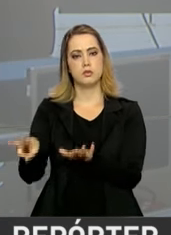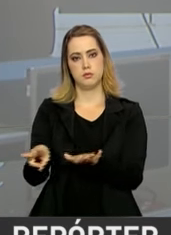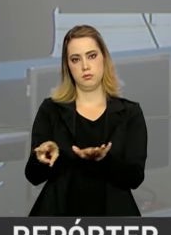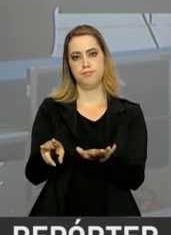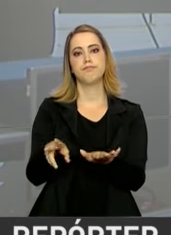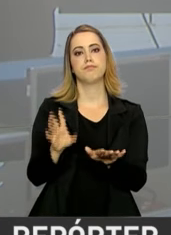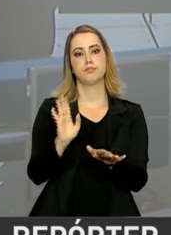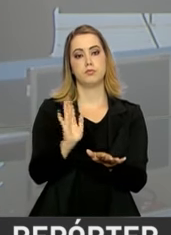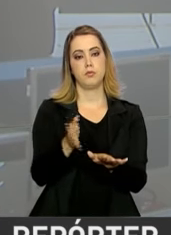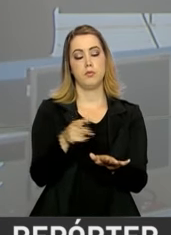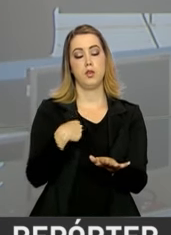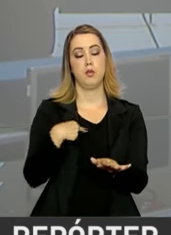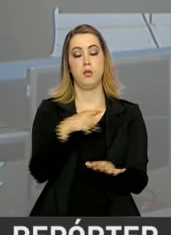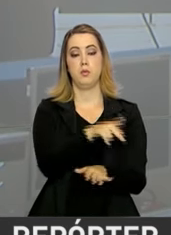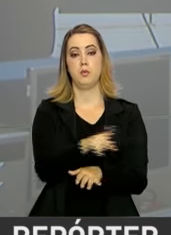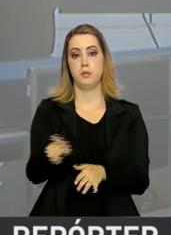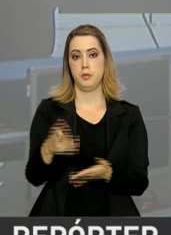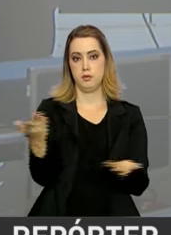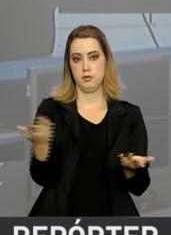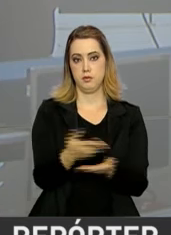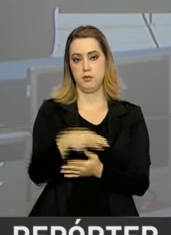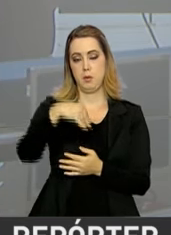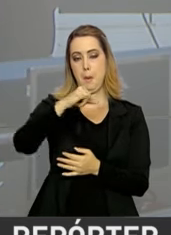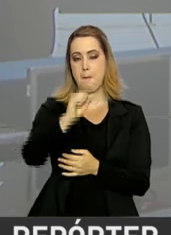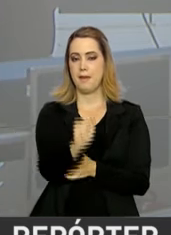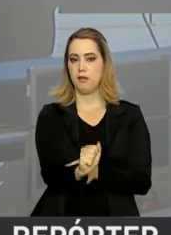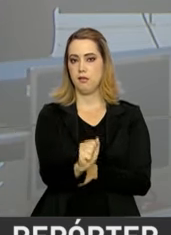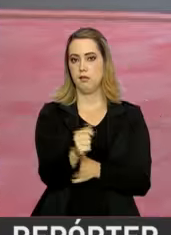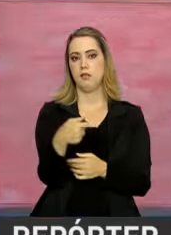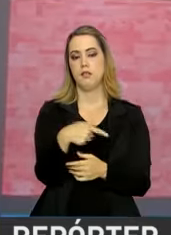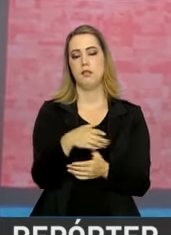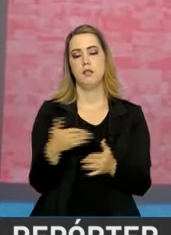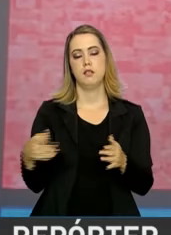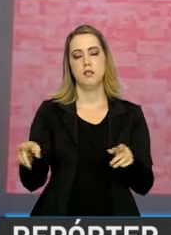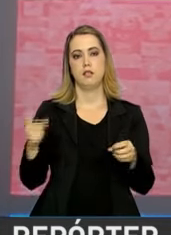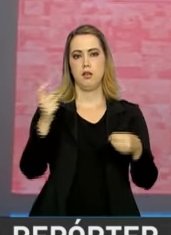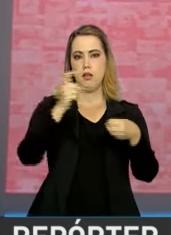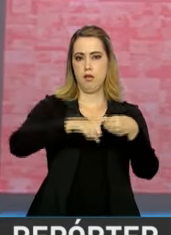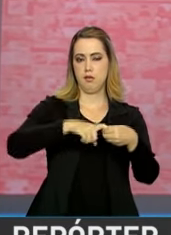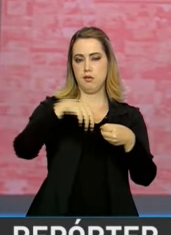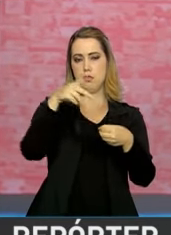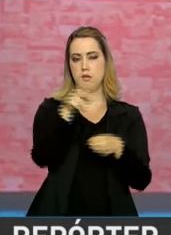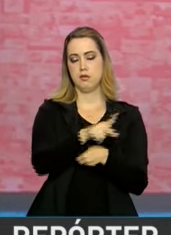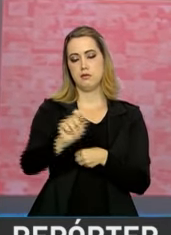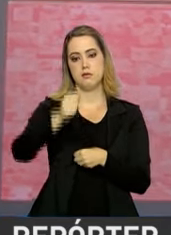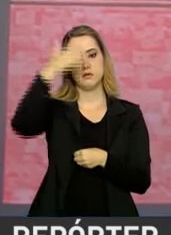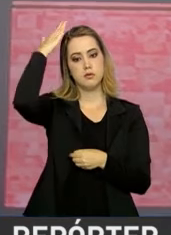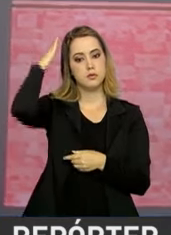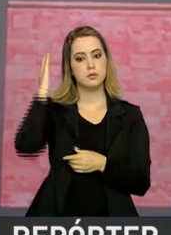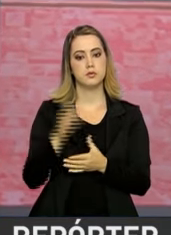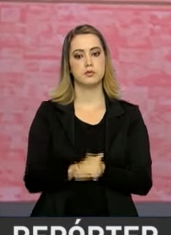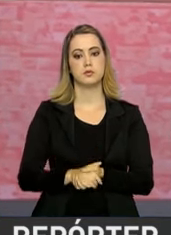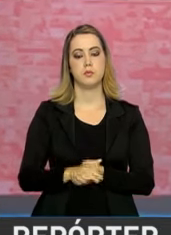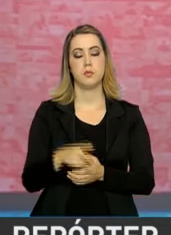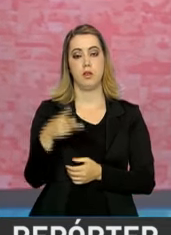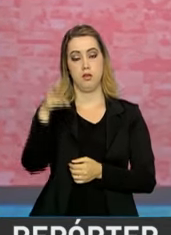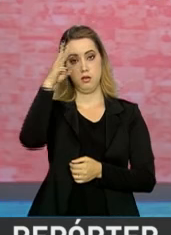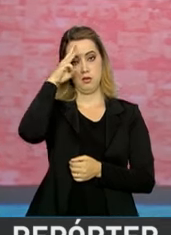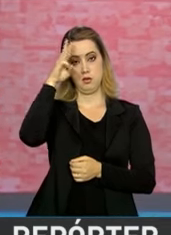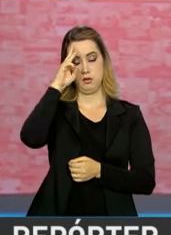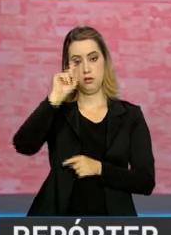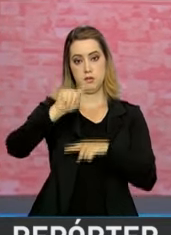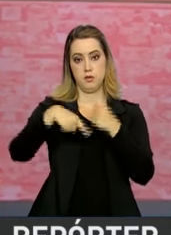interino do país até o retorno do presidente michel temer do japão terça-feira a gente vai votar a pec vamos caminhar o senado e depois vamos